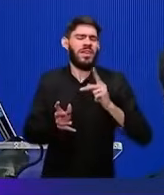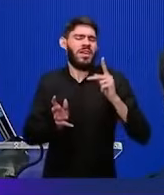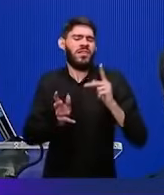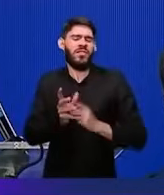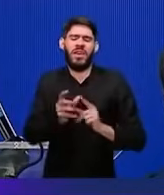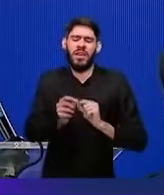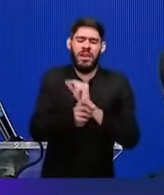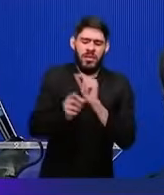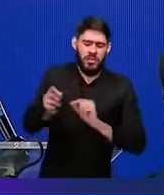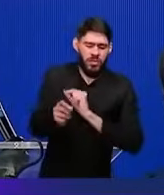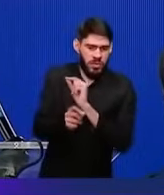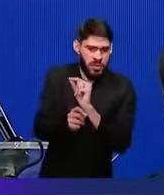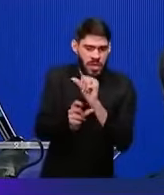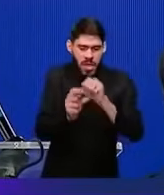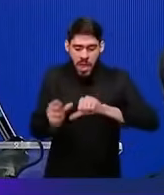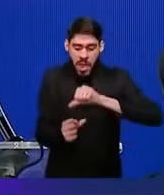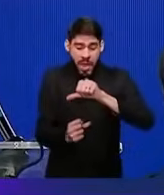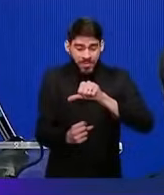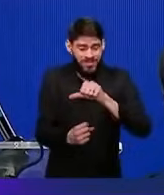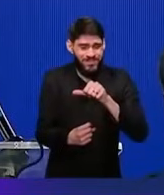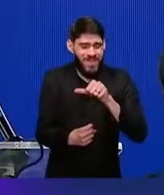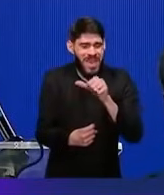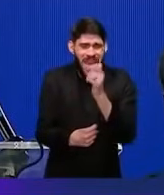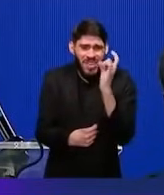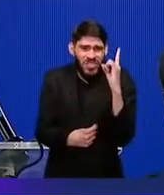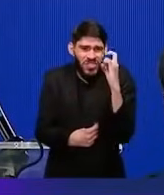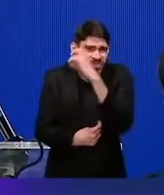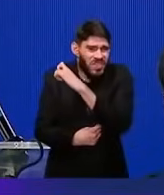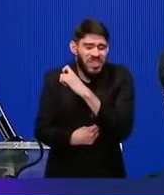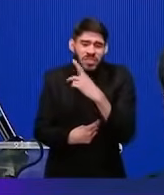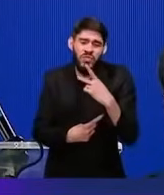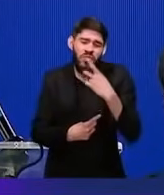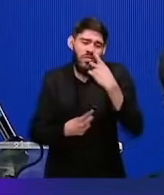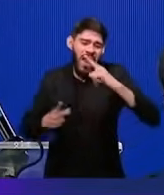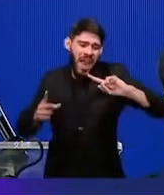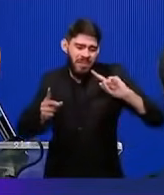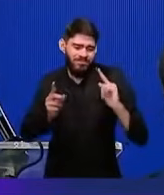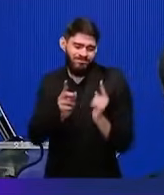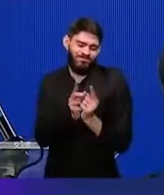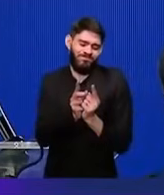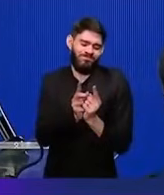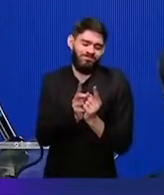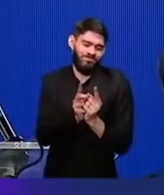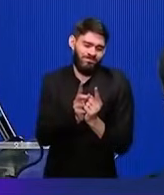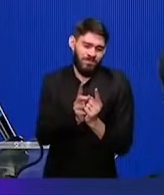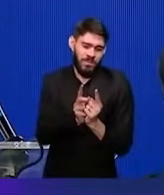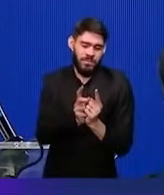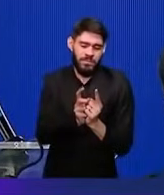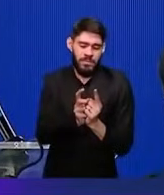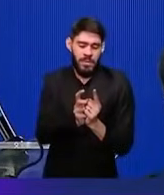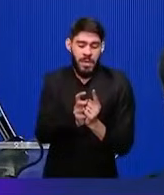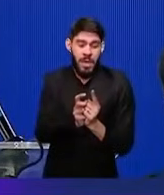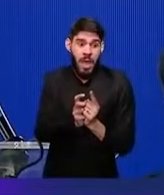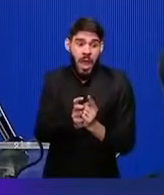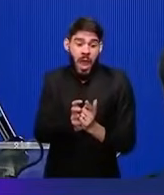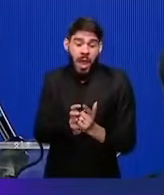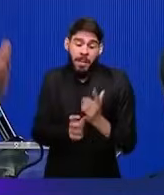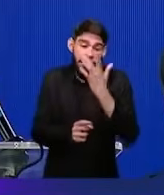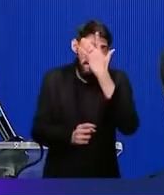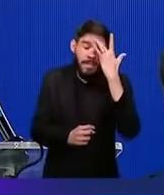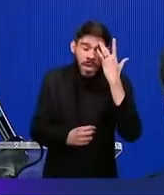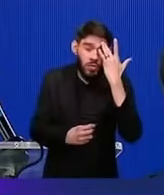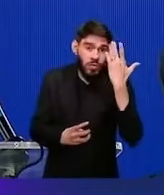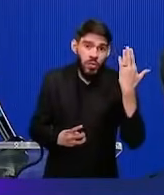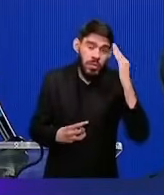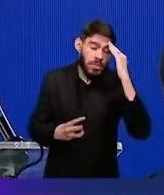gigante. É muito difícil, em poucas palavras, nós darmos a quem nos ouve nesse momento a